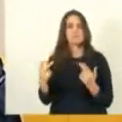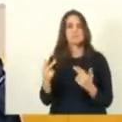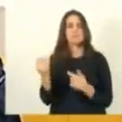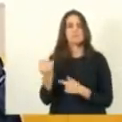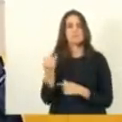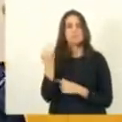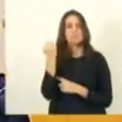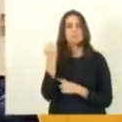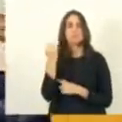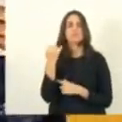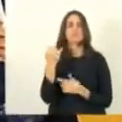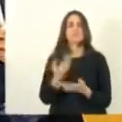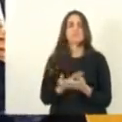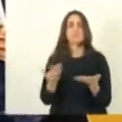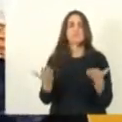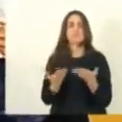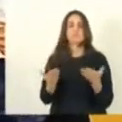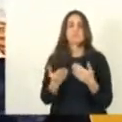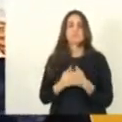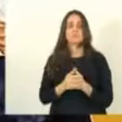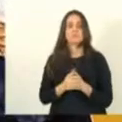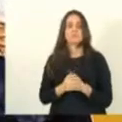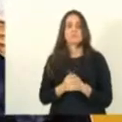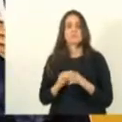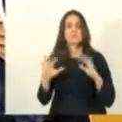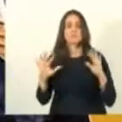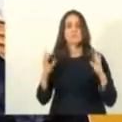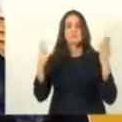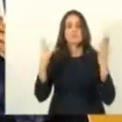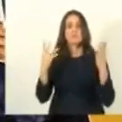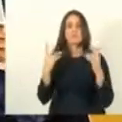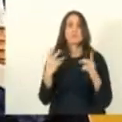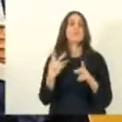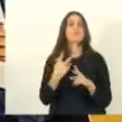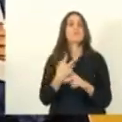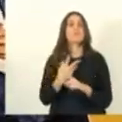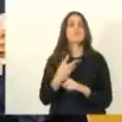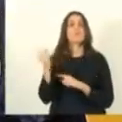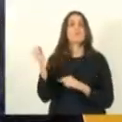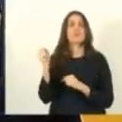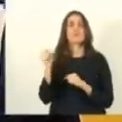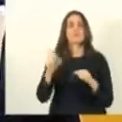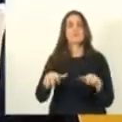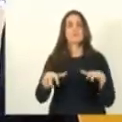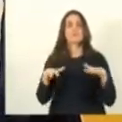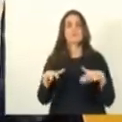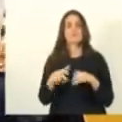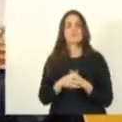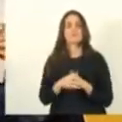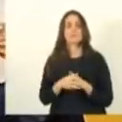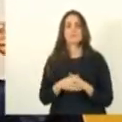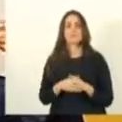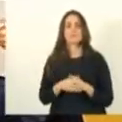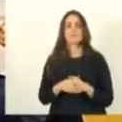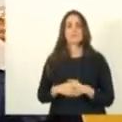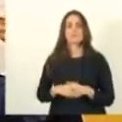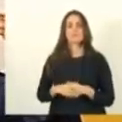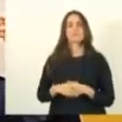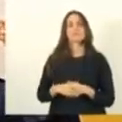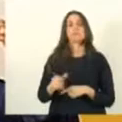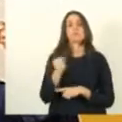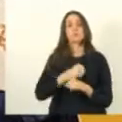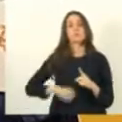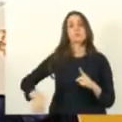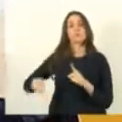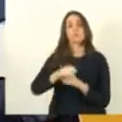pudesse chegar nesse momento e comemorar essa vitória do plenário e da sociedade,